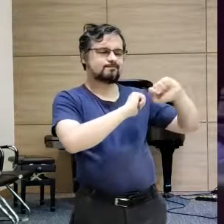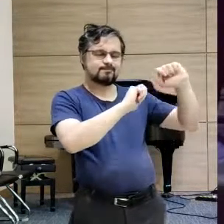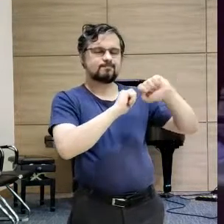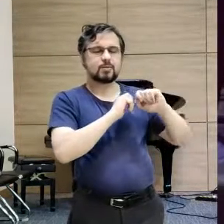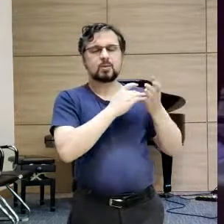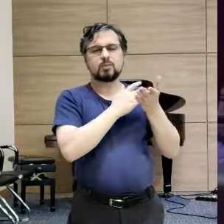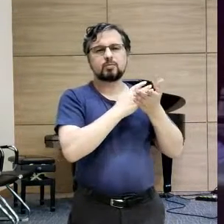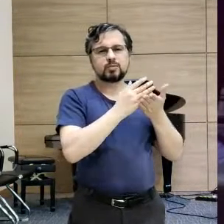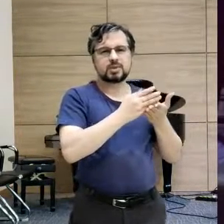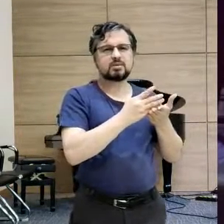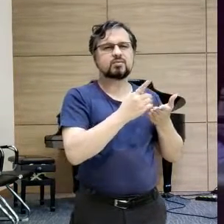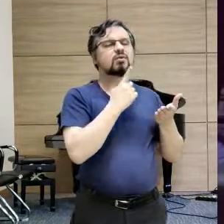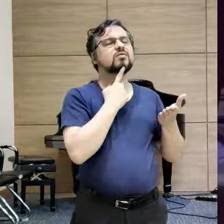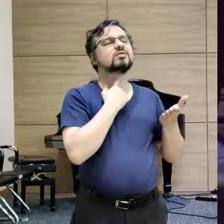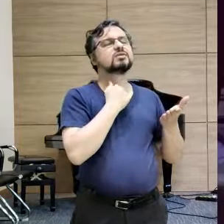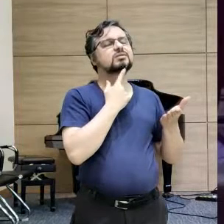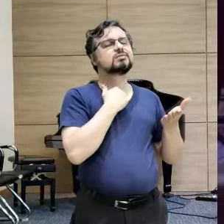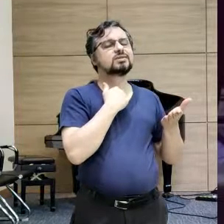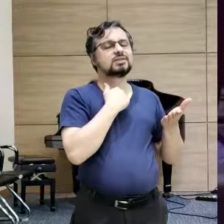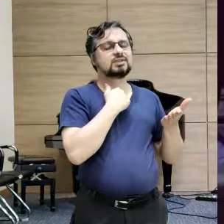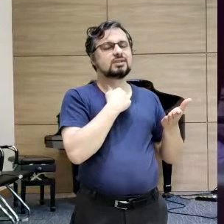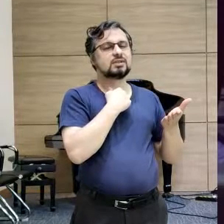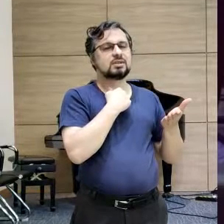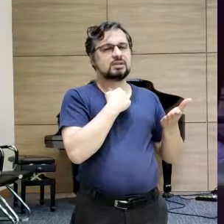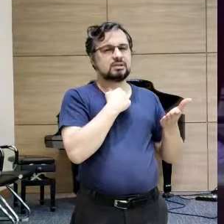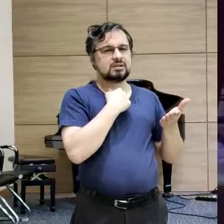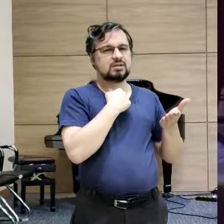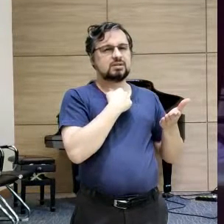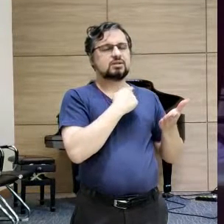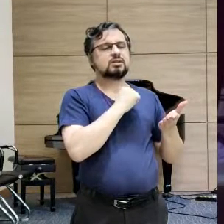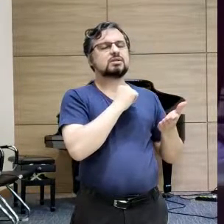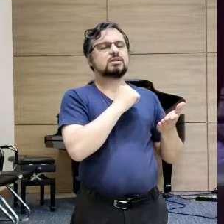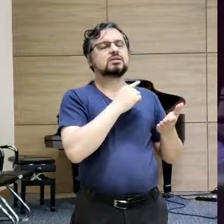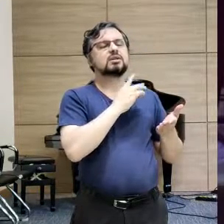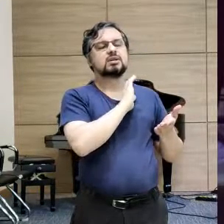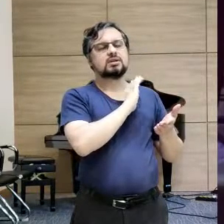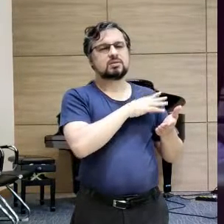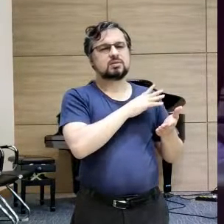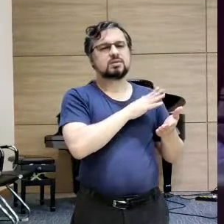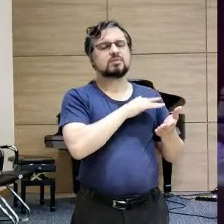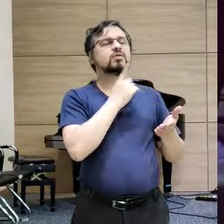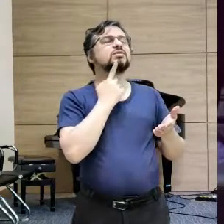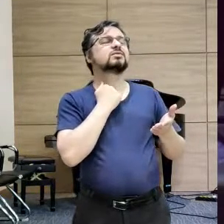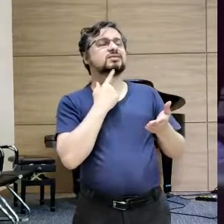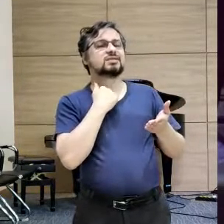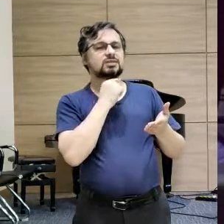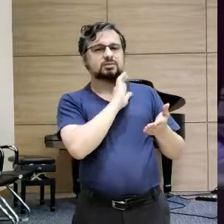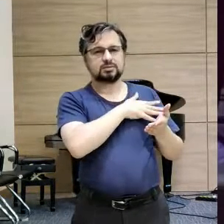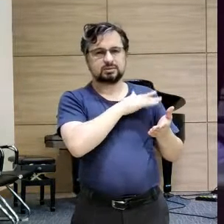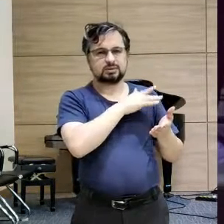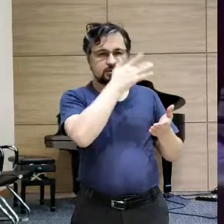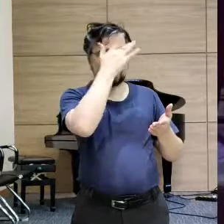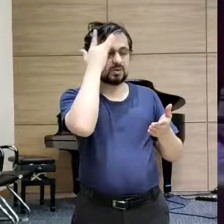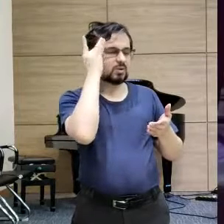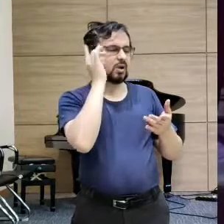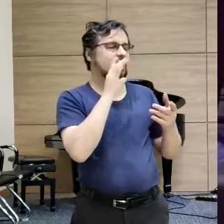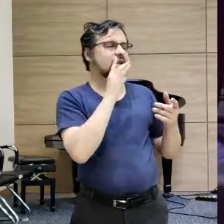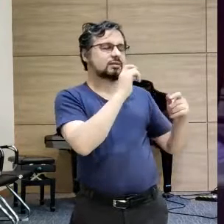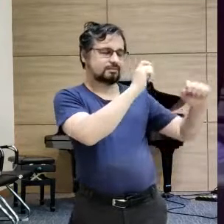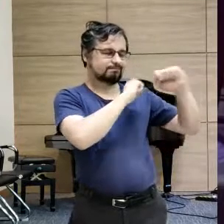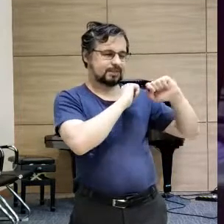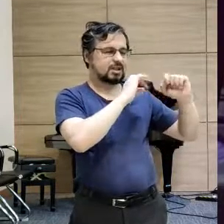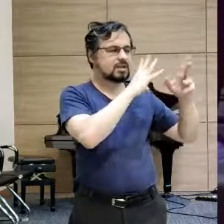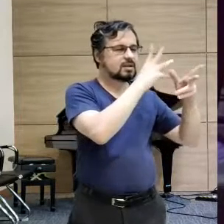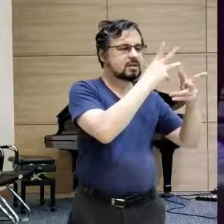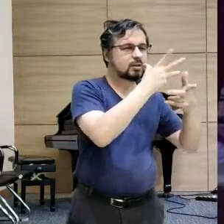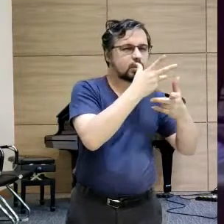com a sua concupiscência, ou seja, com o desejo. Quem é tentado é seduzido pelo desejo.